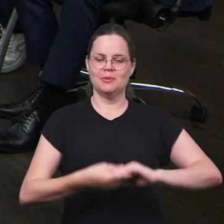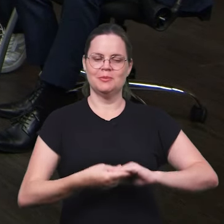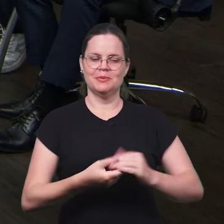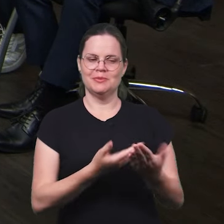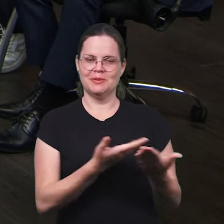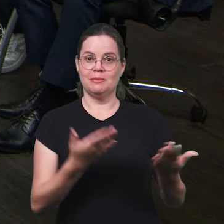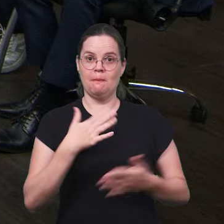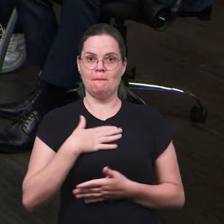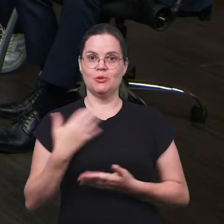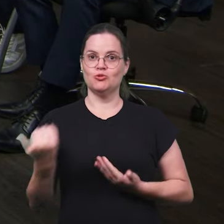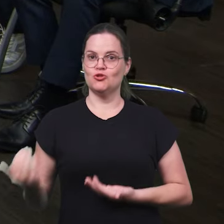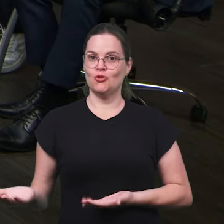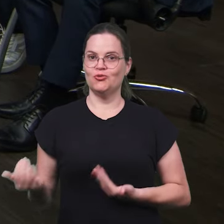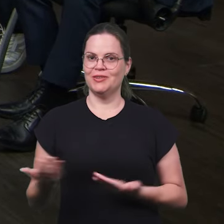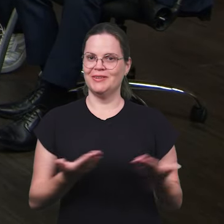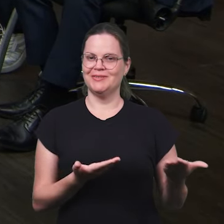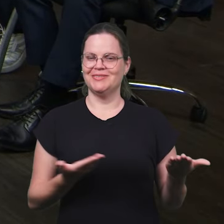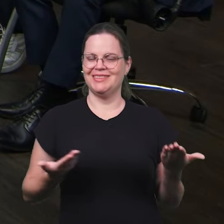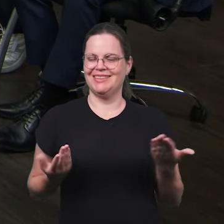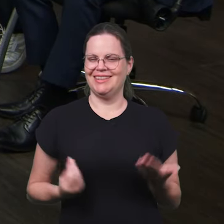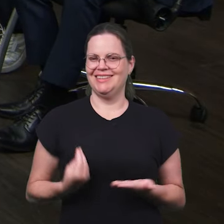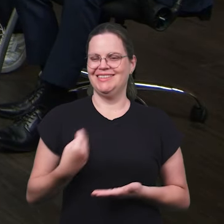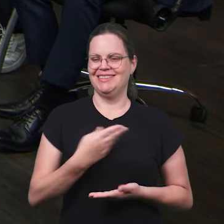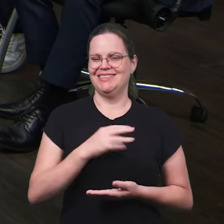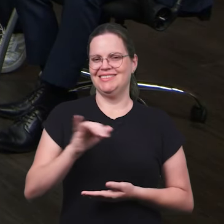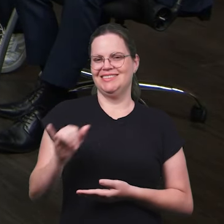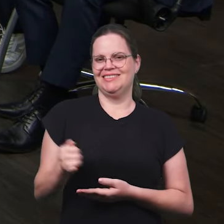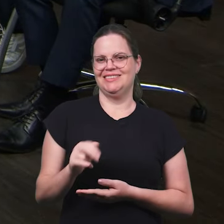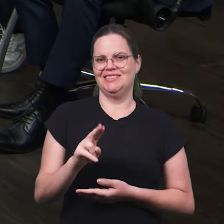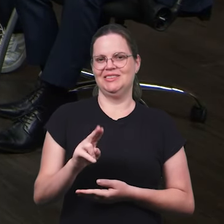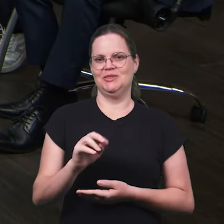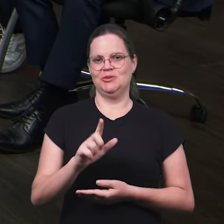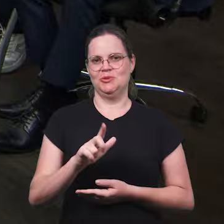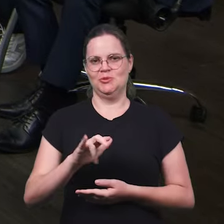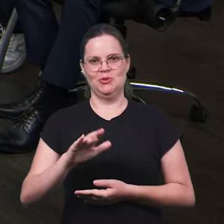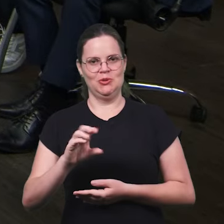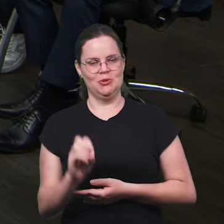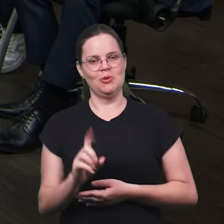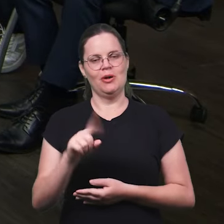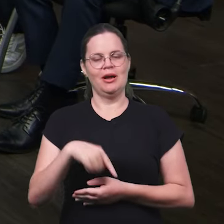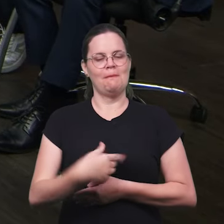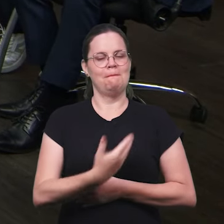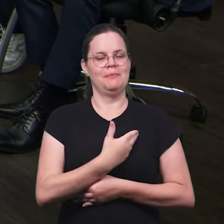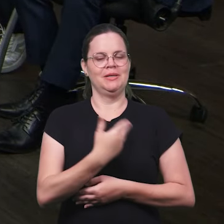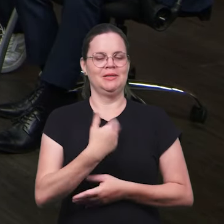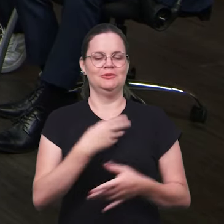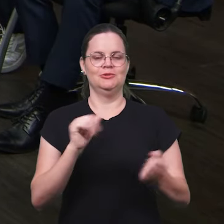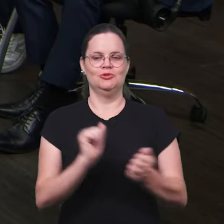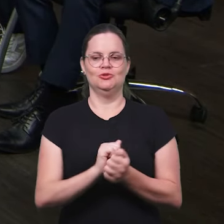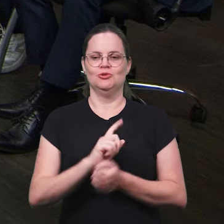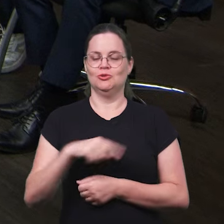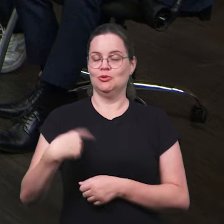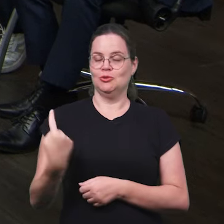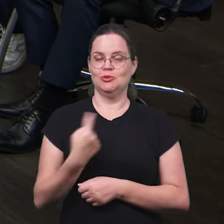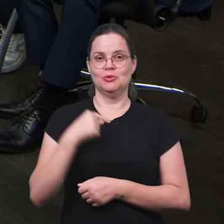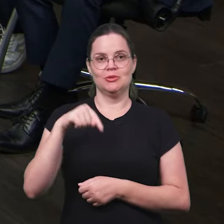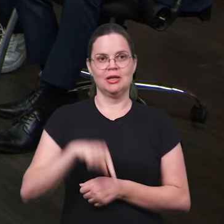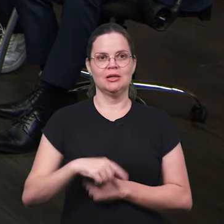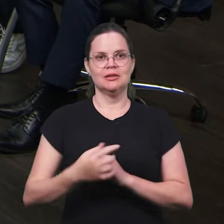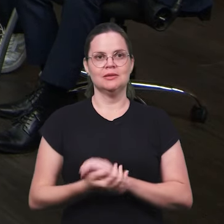jovem convidado aqui, o Júlio César, um amigo, um querido irmão. A gente